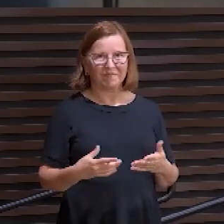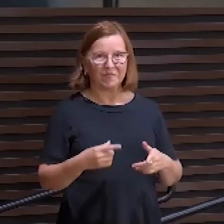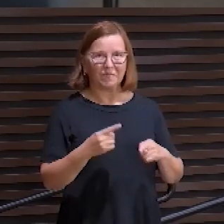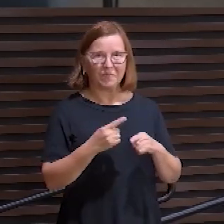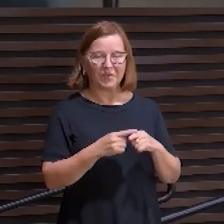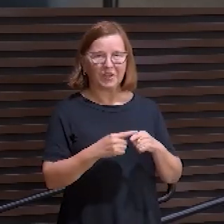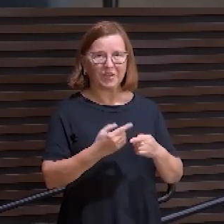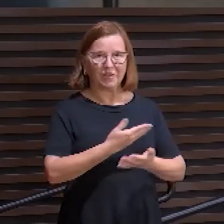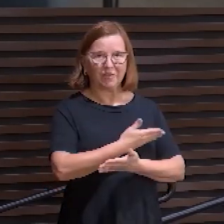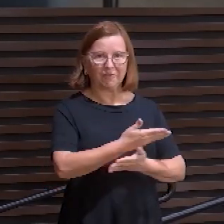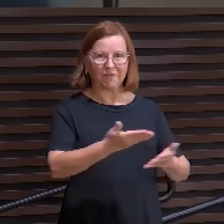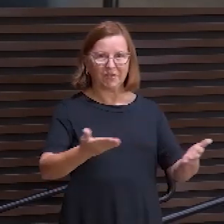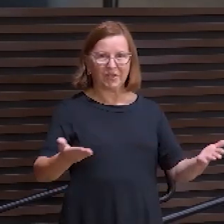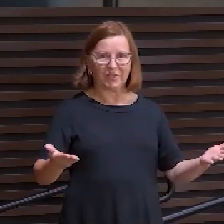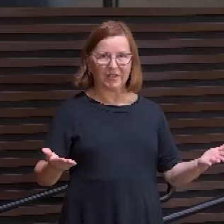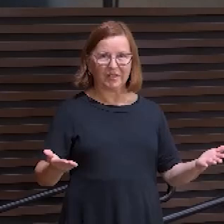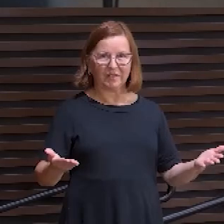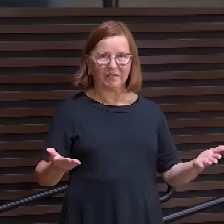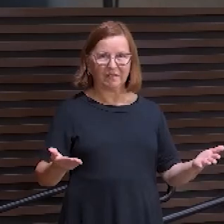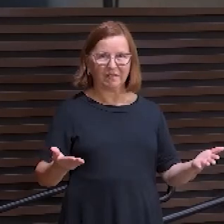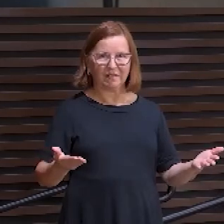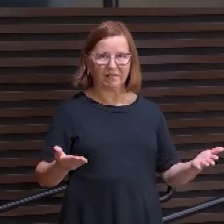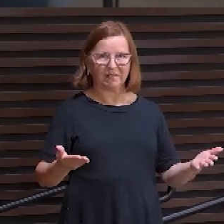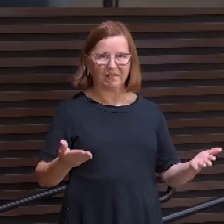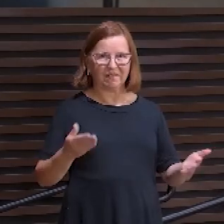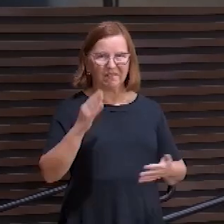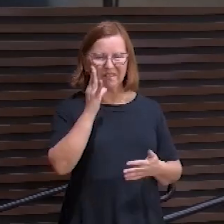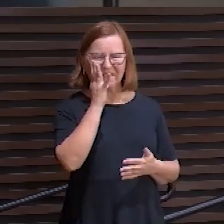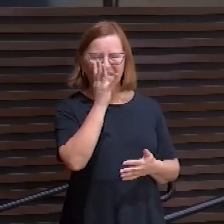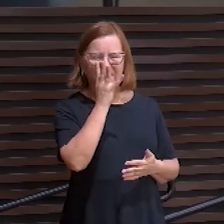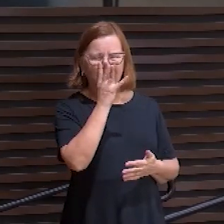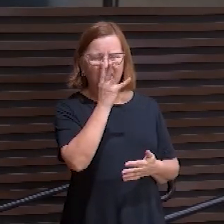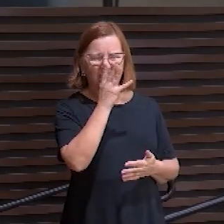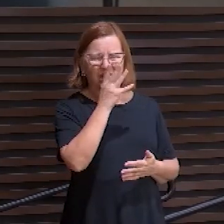porquanto vos tendes tornado